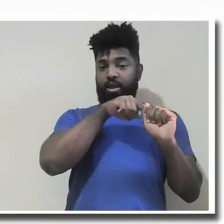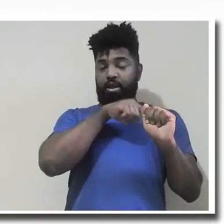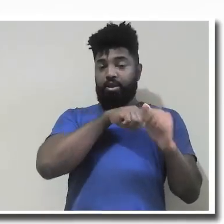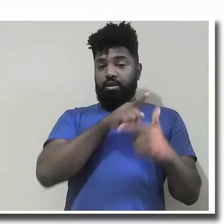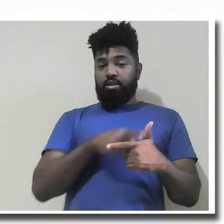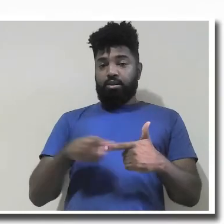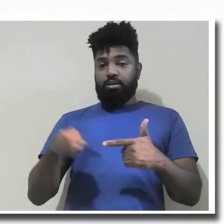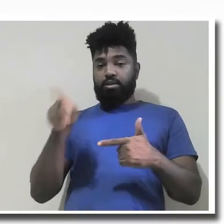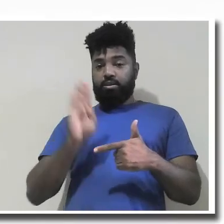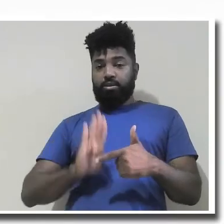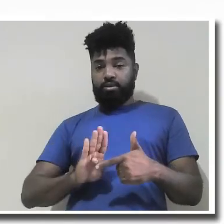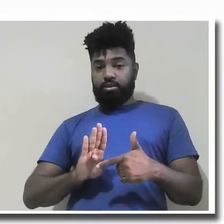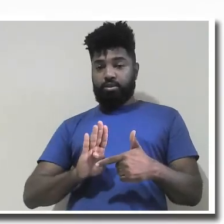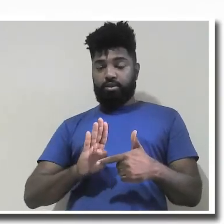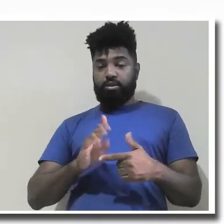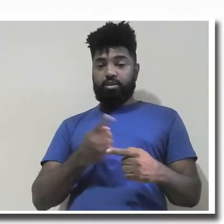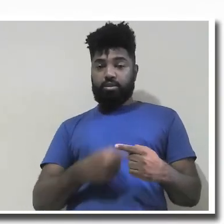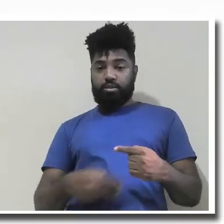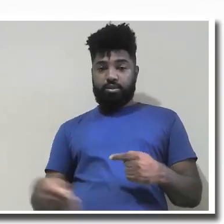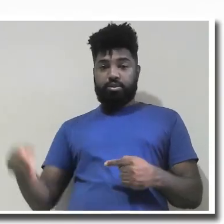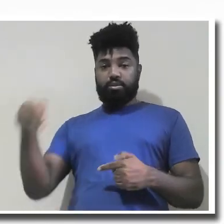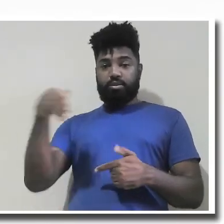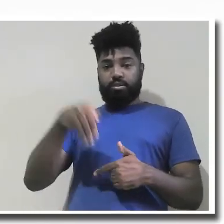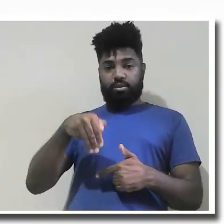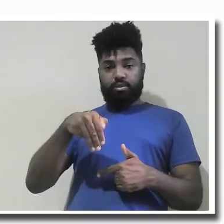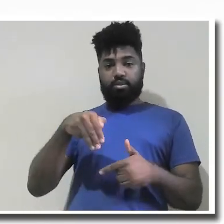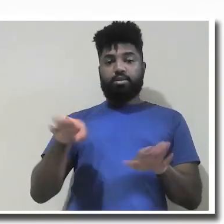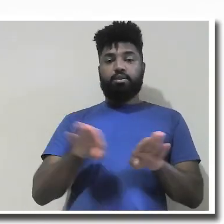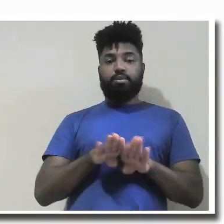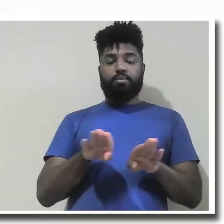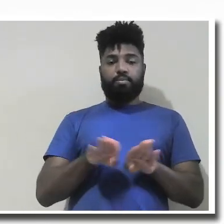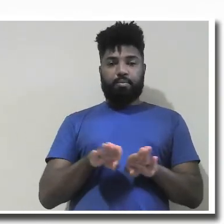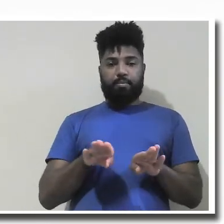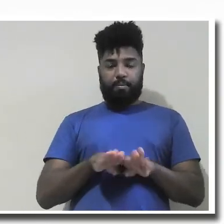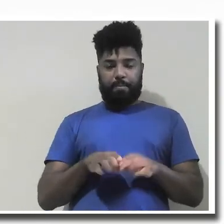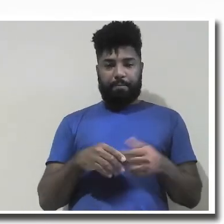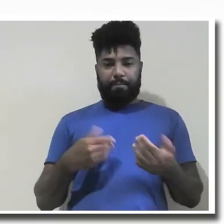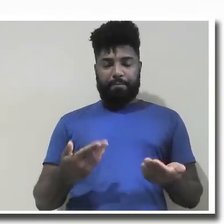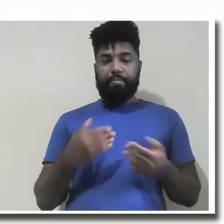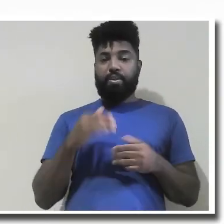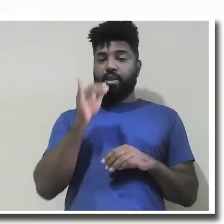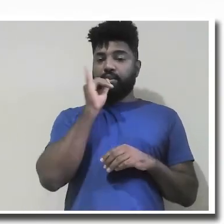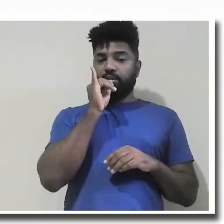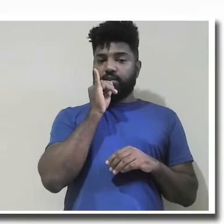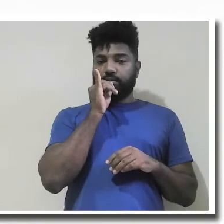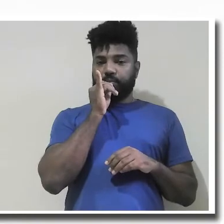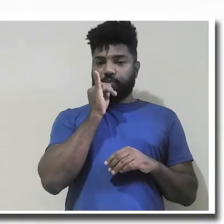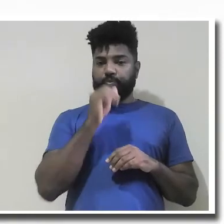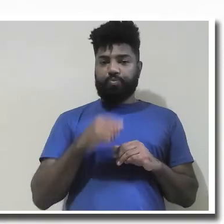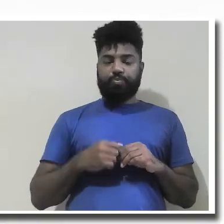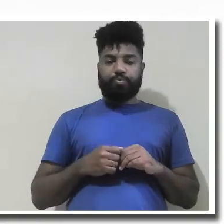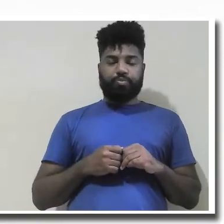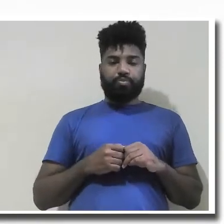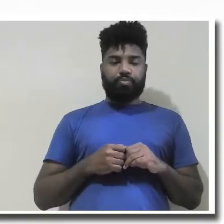B elevado também ao mesmo M. Como exemplo,